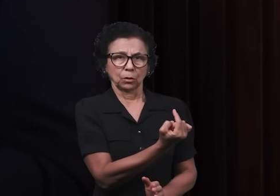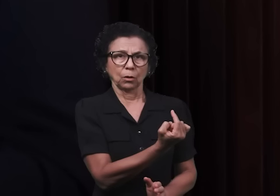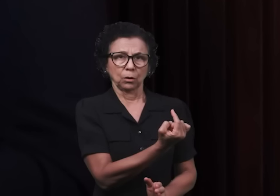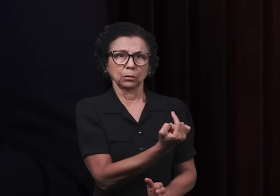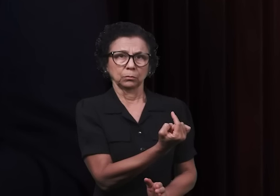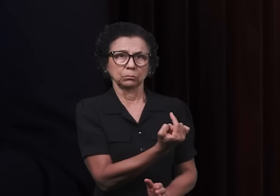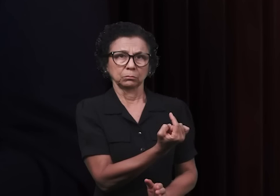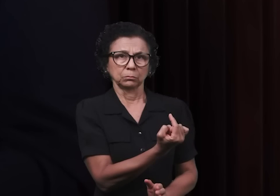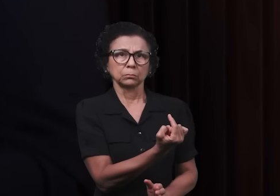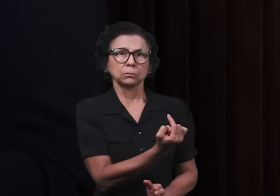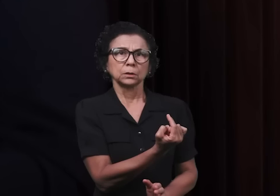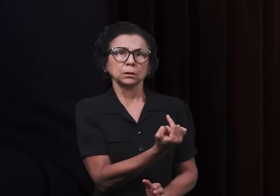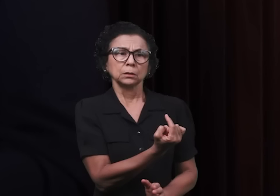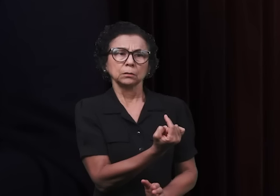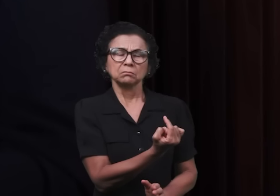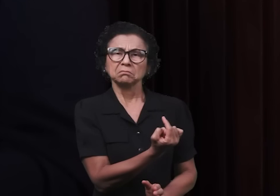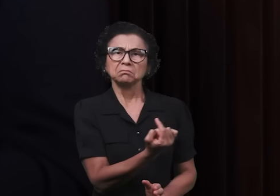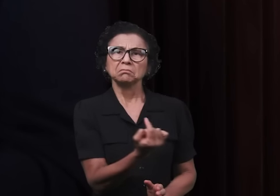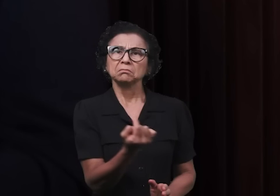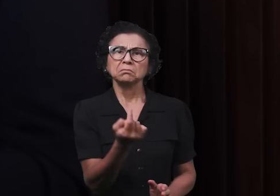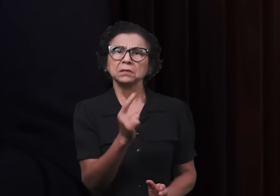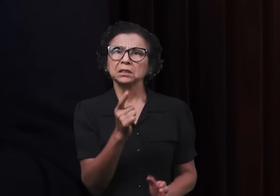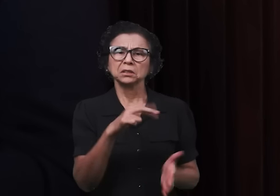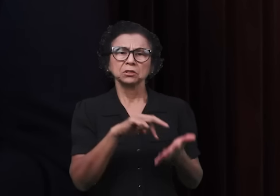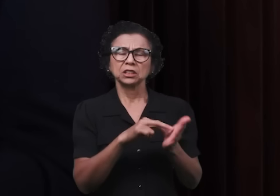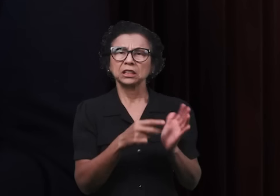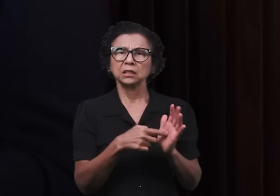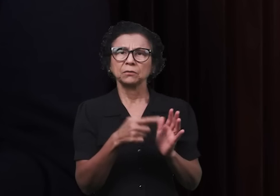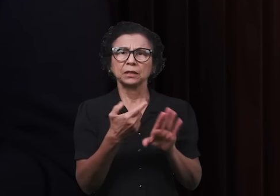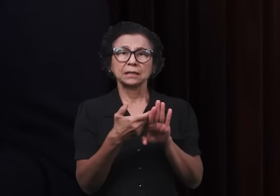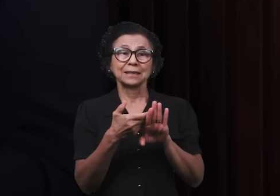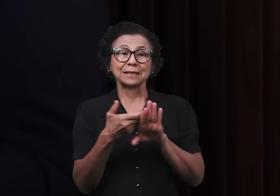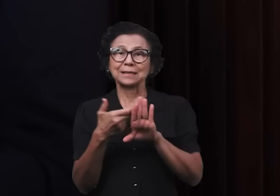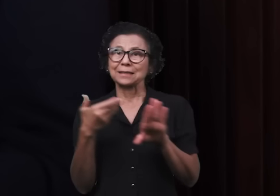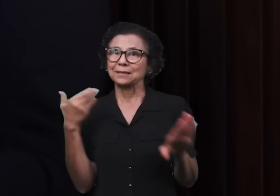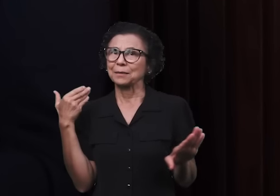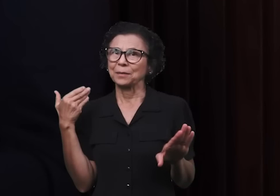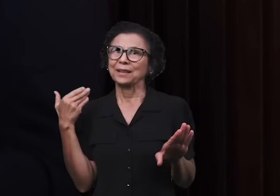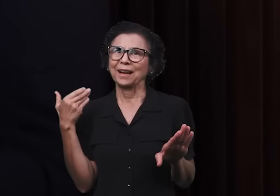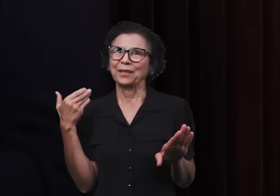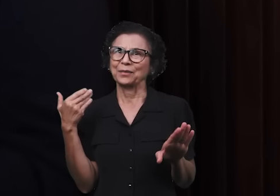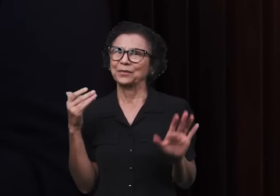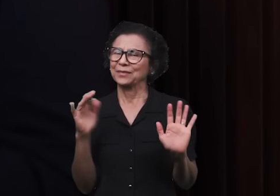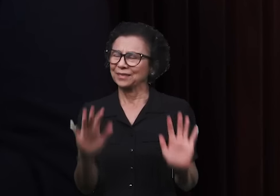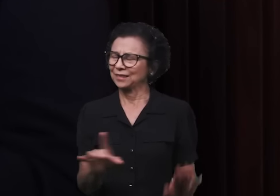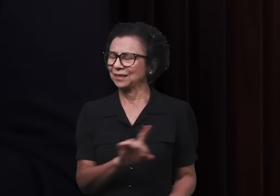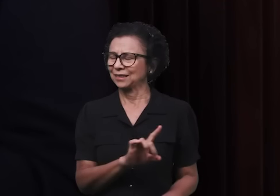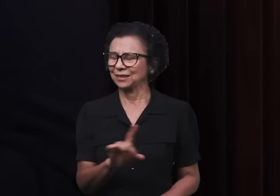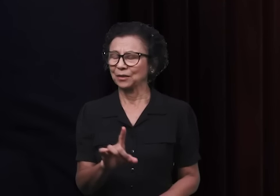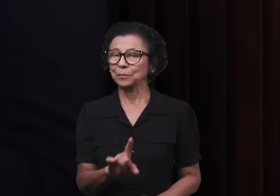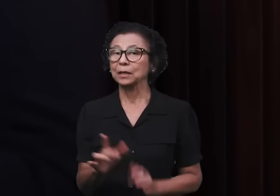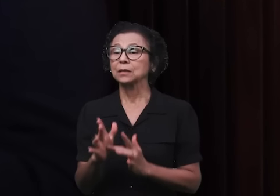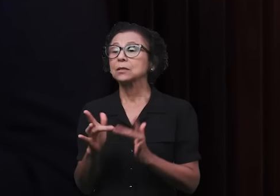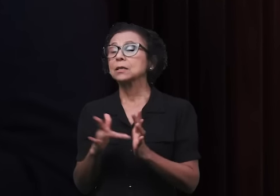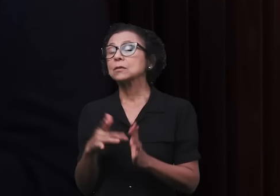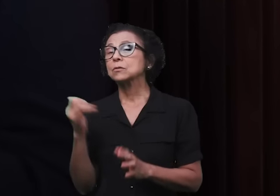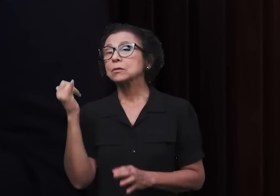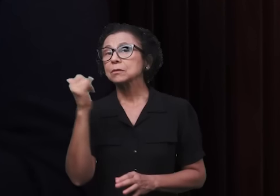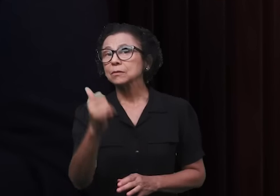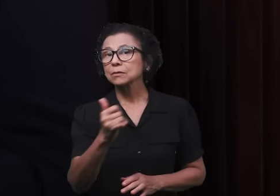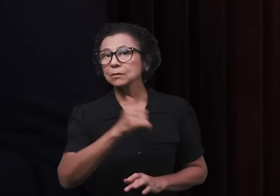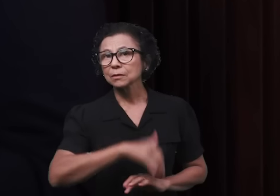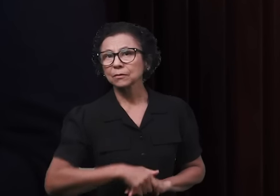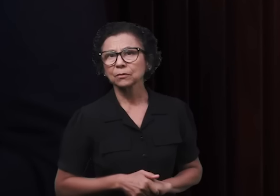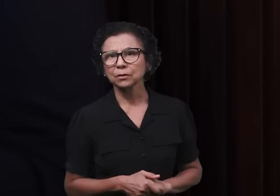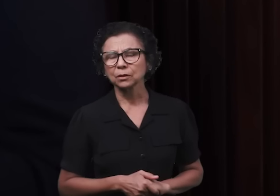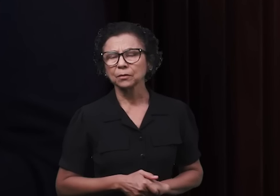locais não necessariamente significa que você está santificado, que você está separado do mundo, né? Porque o próprio Senhor Jesus disse que,